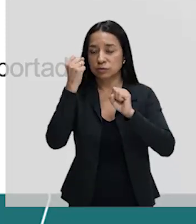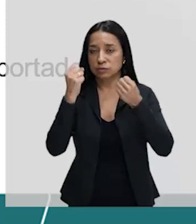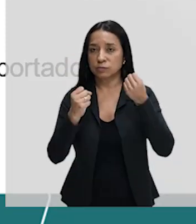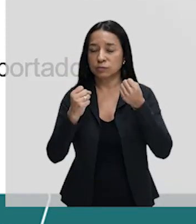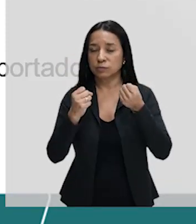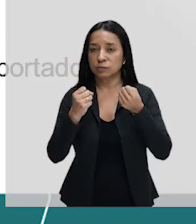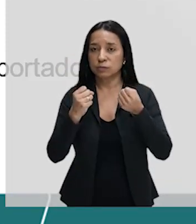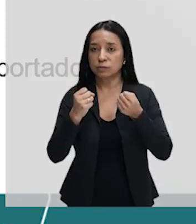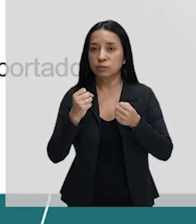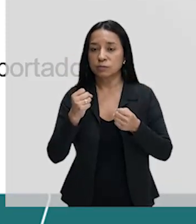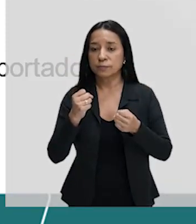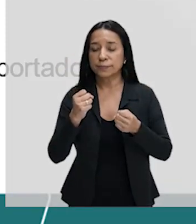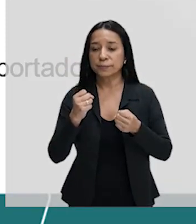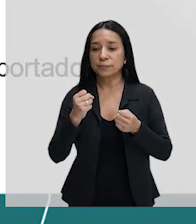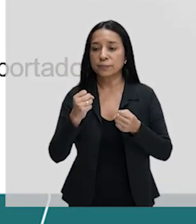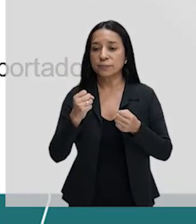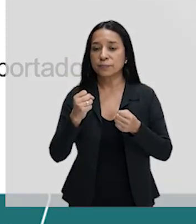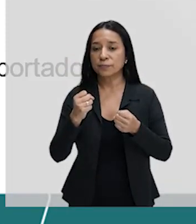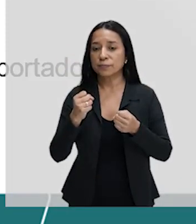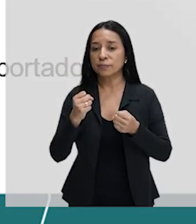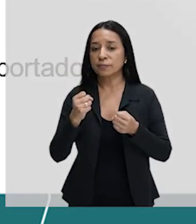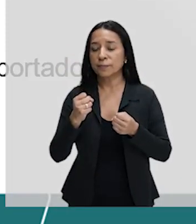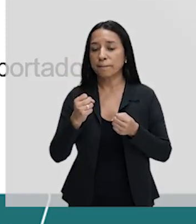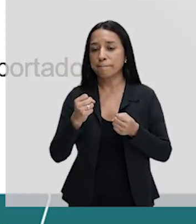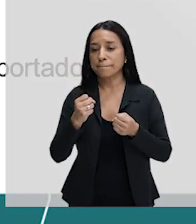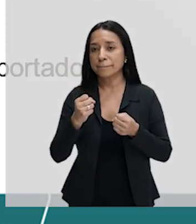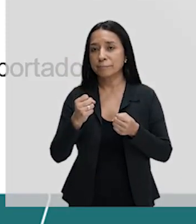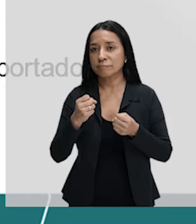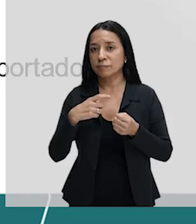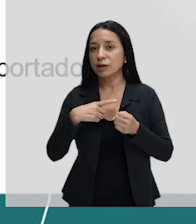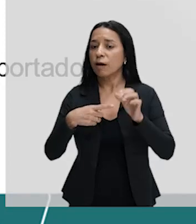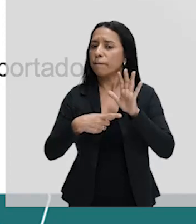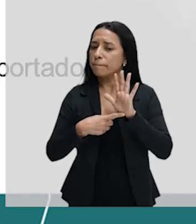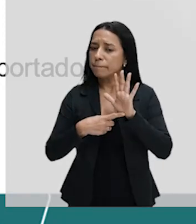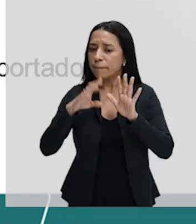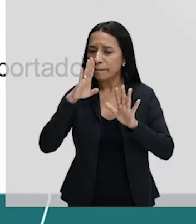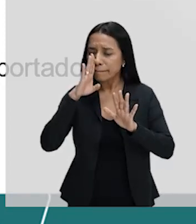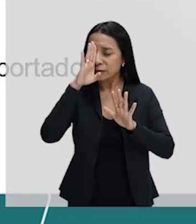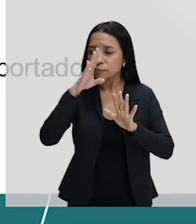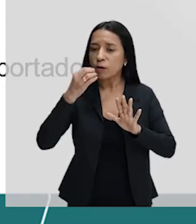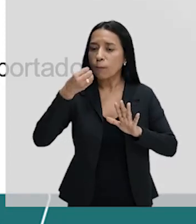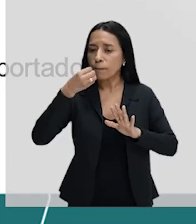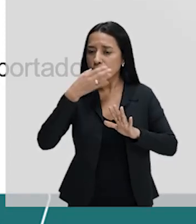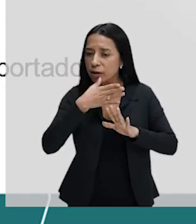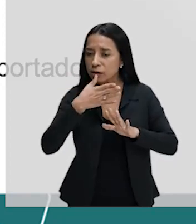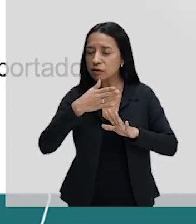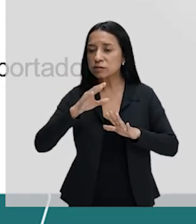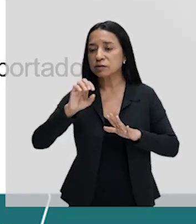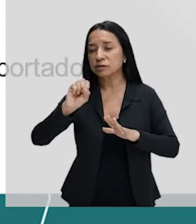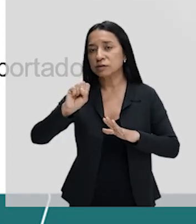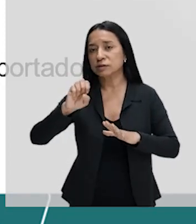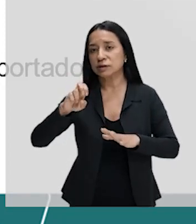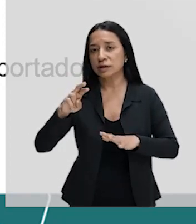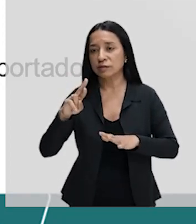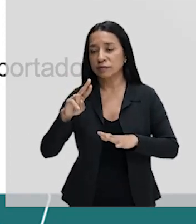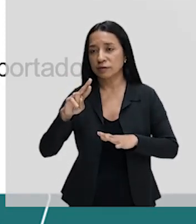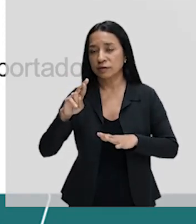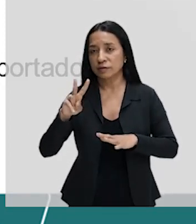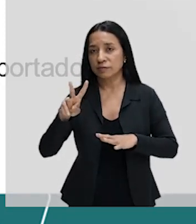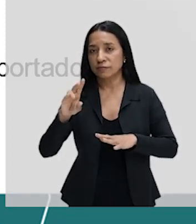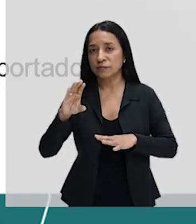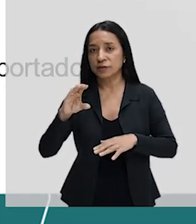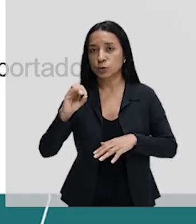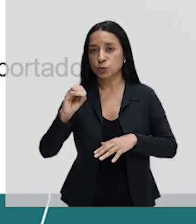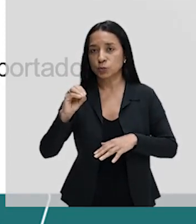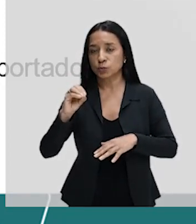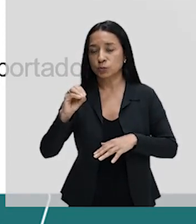experiência industrial onde vai predominar os chamados bens de serviço. Uma produção dos bens